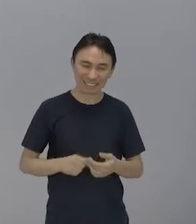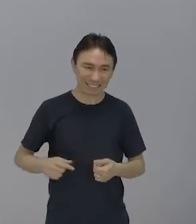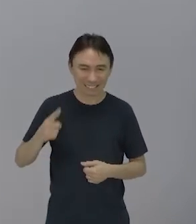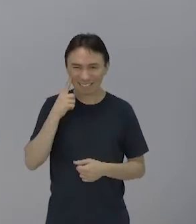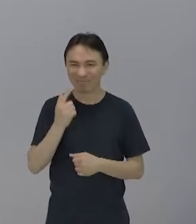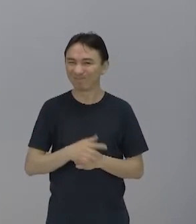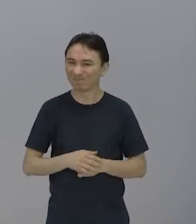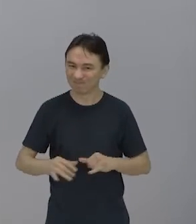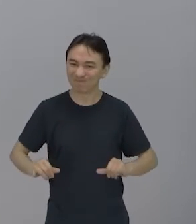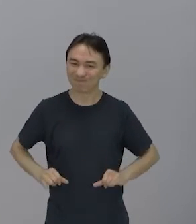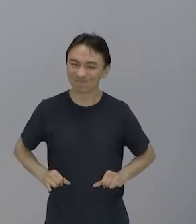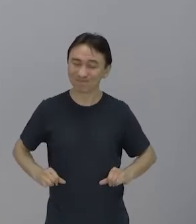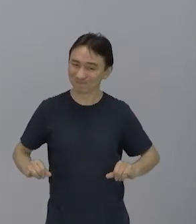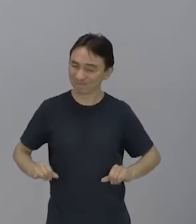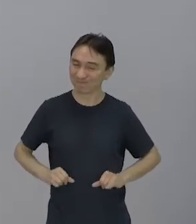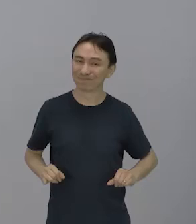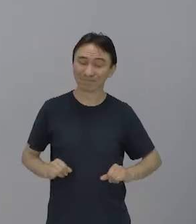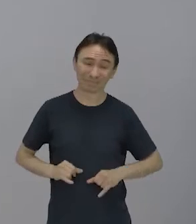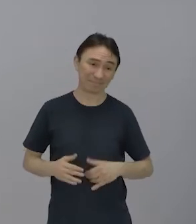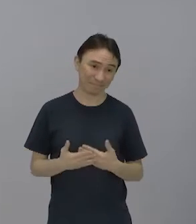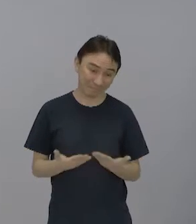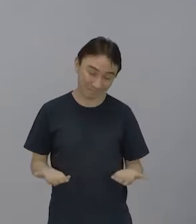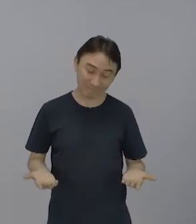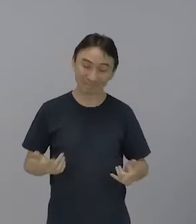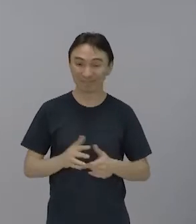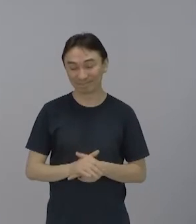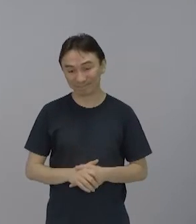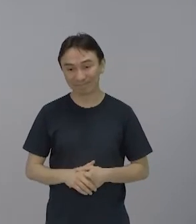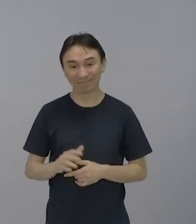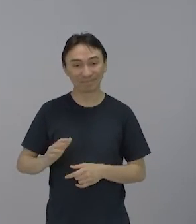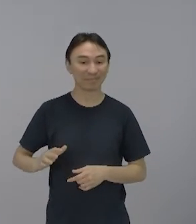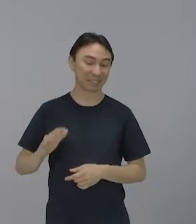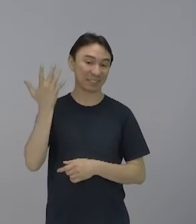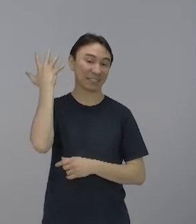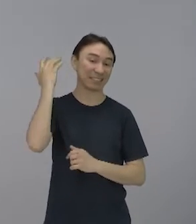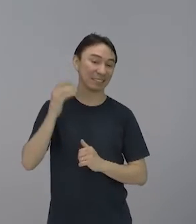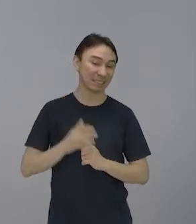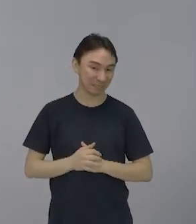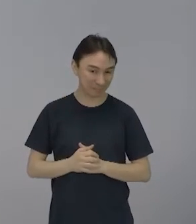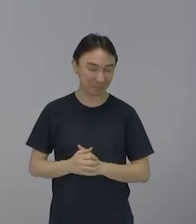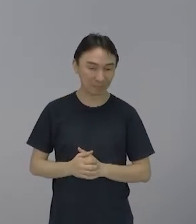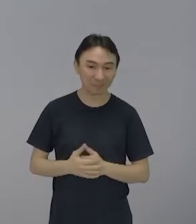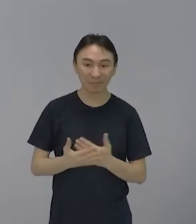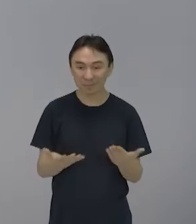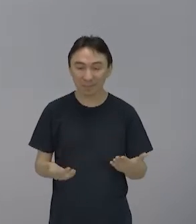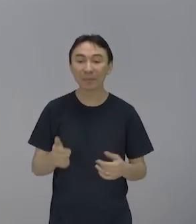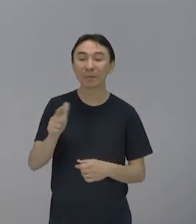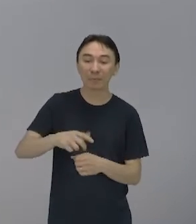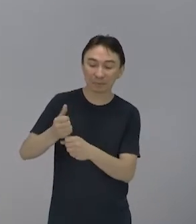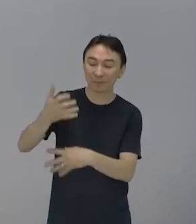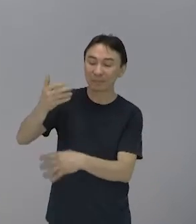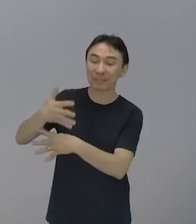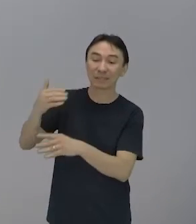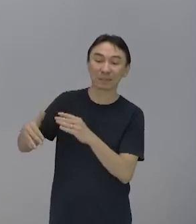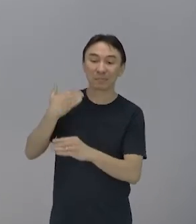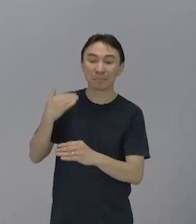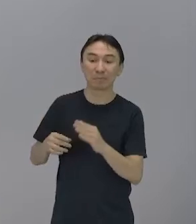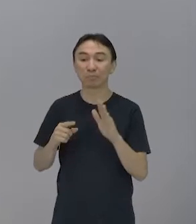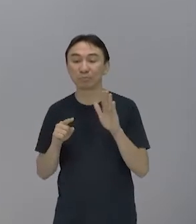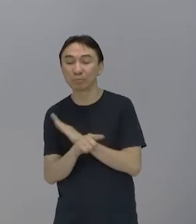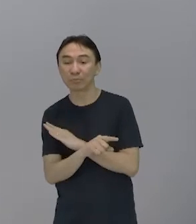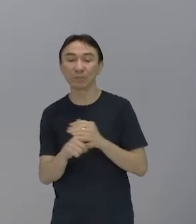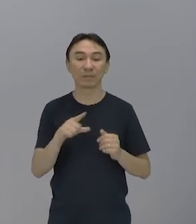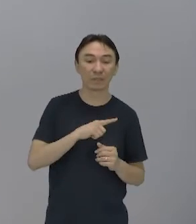sofrível, né, mas tudo bem. Então, a gente tem Quem nunca, né? Quem nunca, né? E aí, Osana, o que o pessoal está falando, perguntando no chat, comentando, tem comentário de